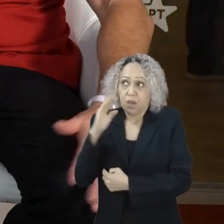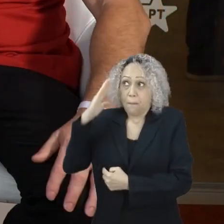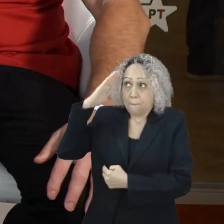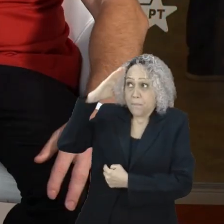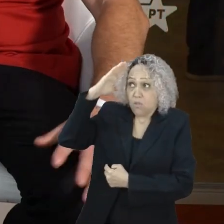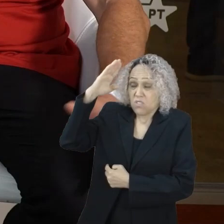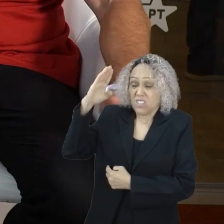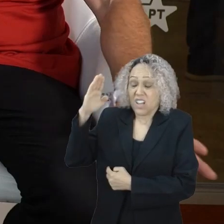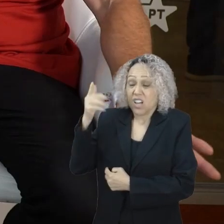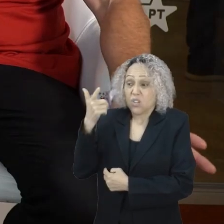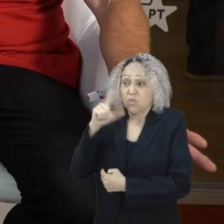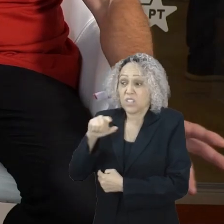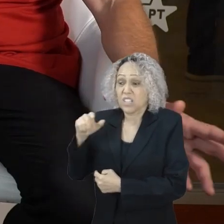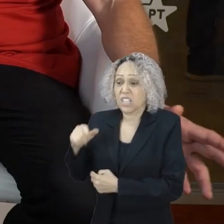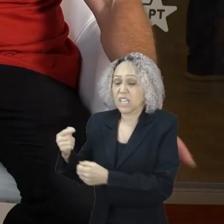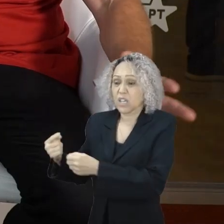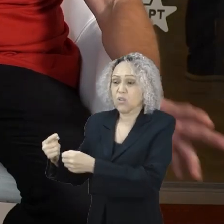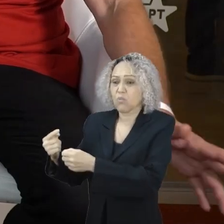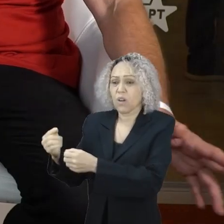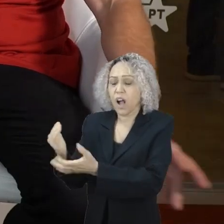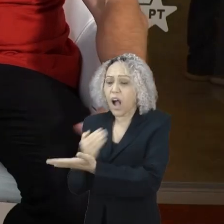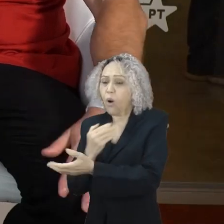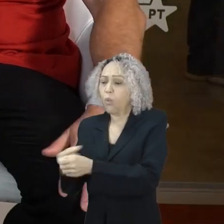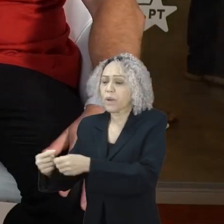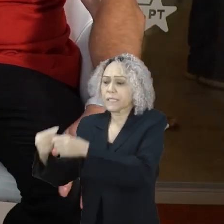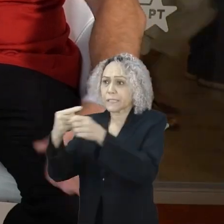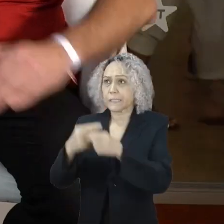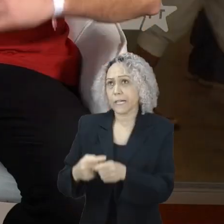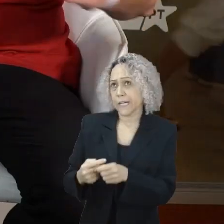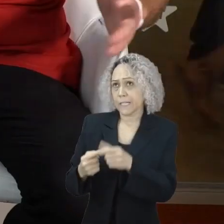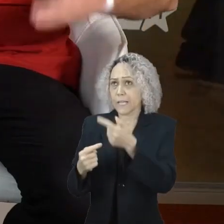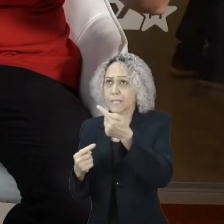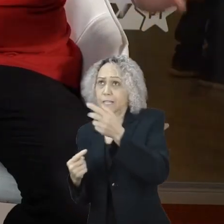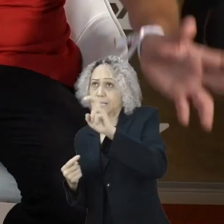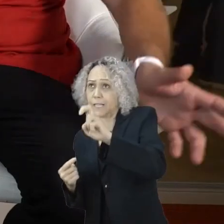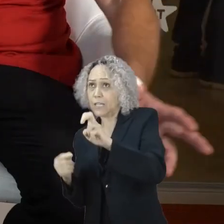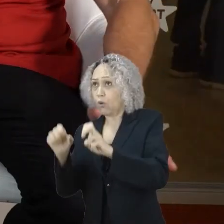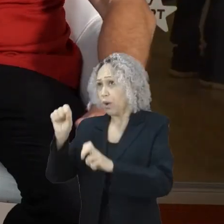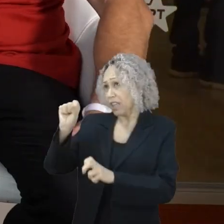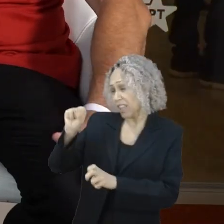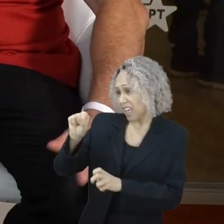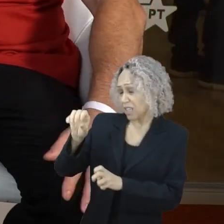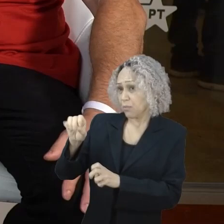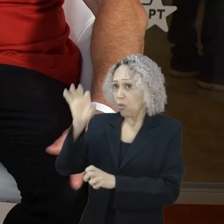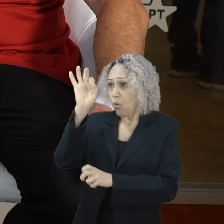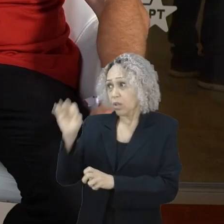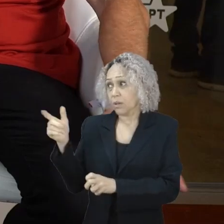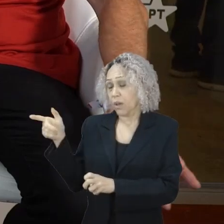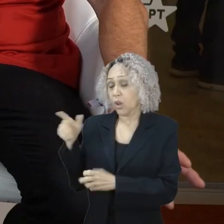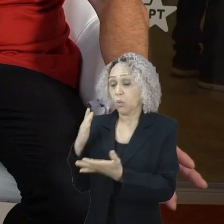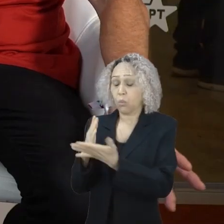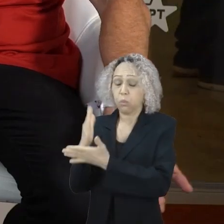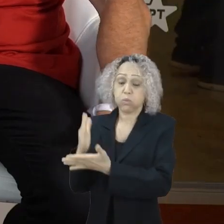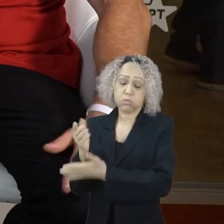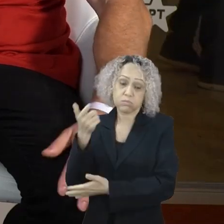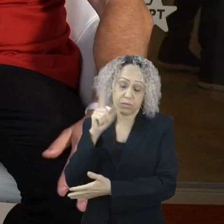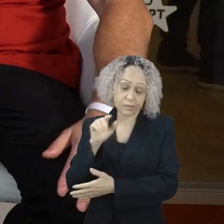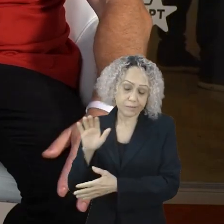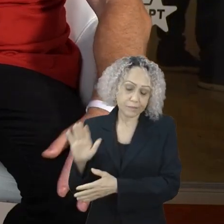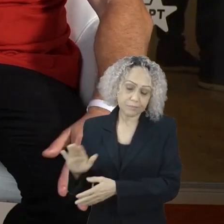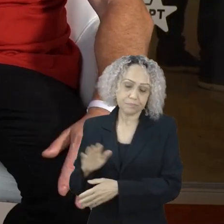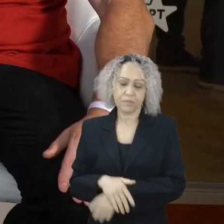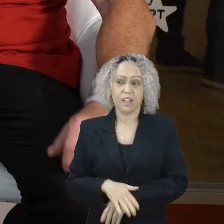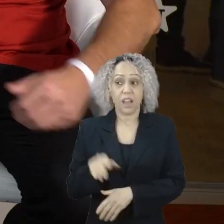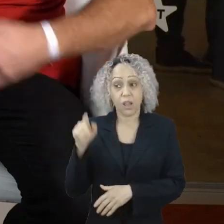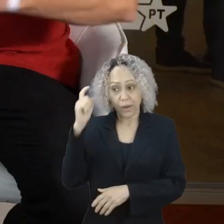75%, 80%. Mas o nosso pessoal vai fazer um enfrentamento, nem que seja em algumas cidades, só para eleger vereador, vereadora, que já é